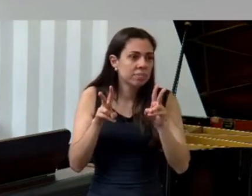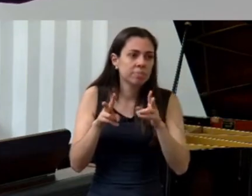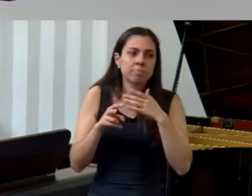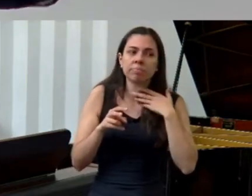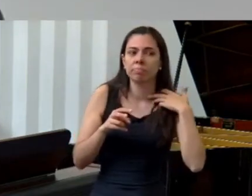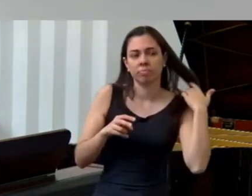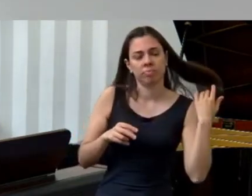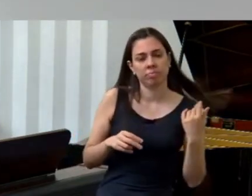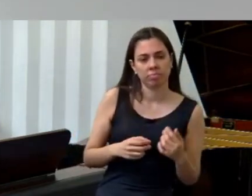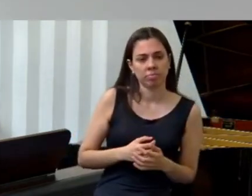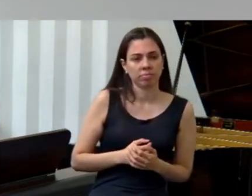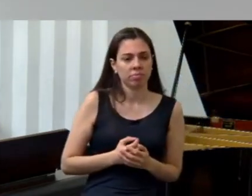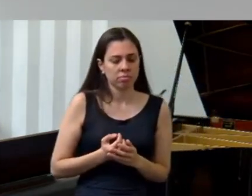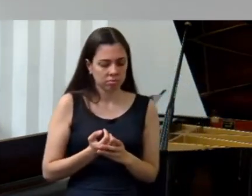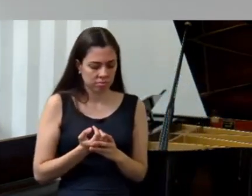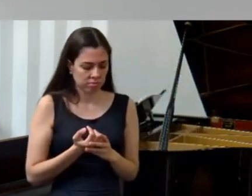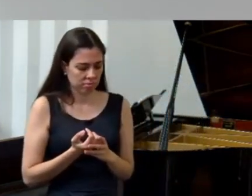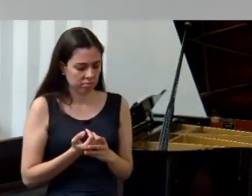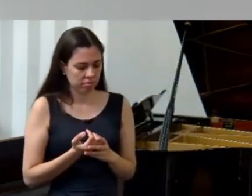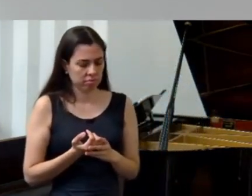E estamos reclamando.